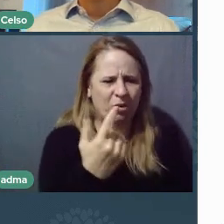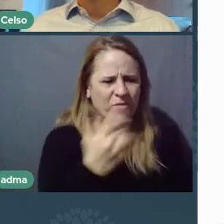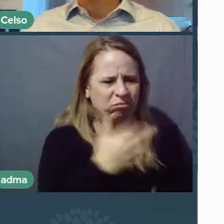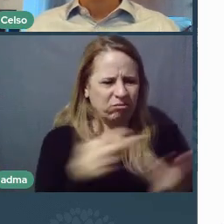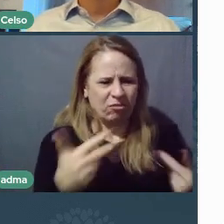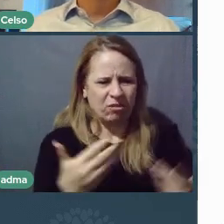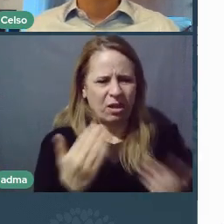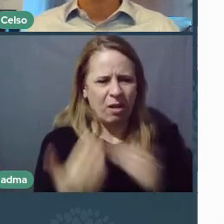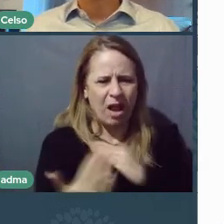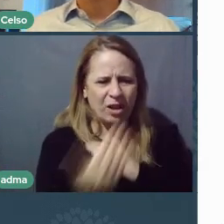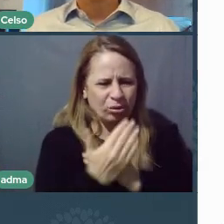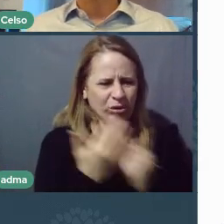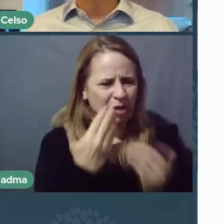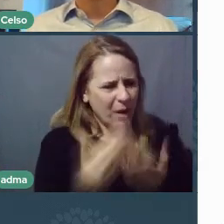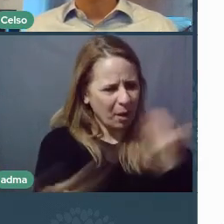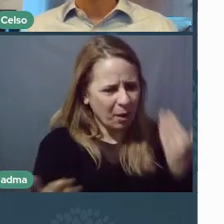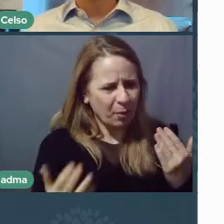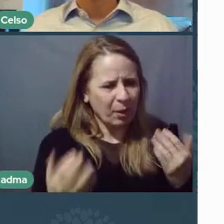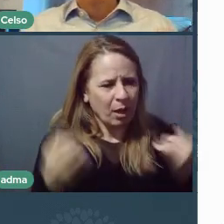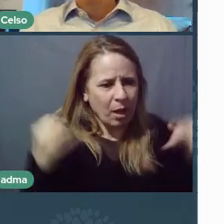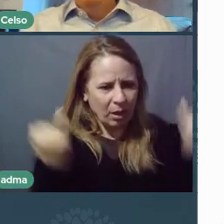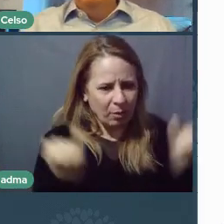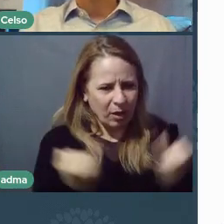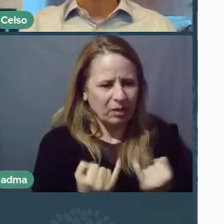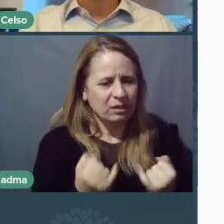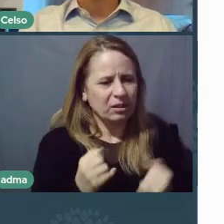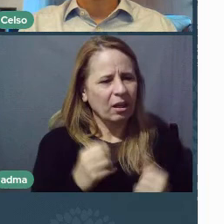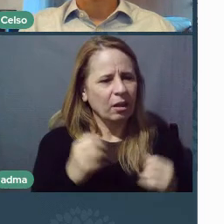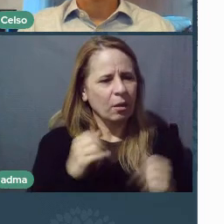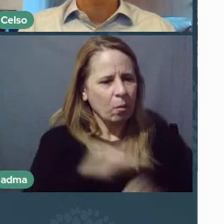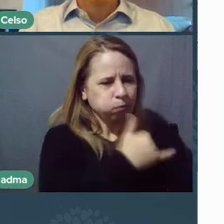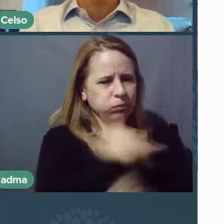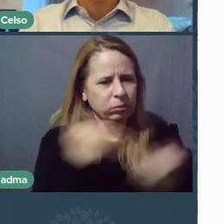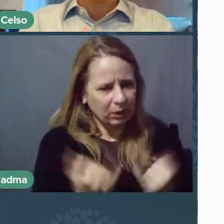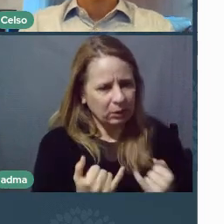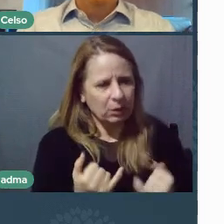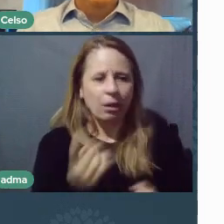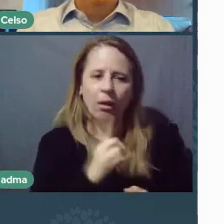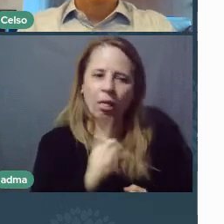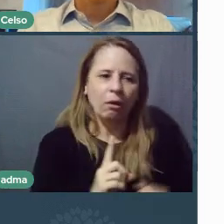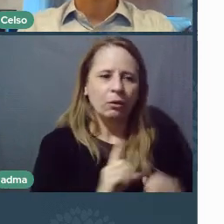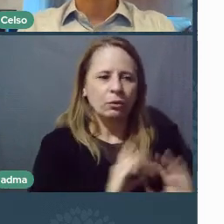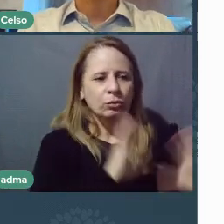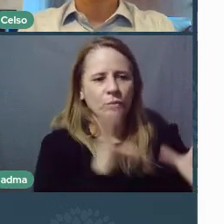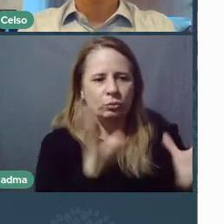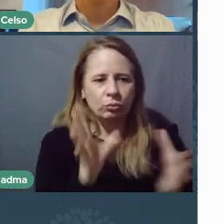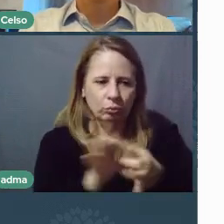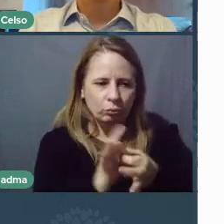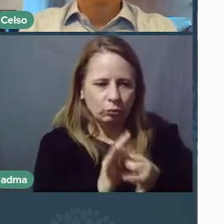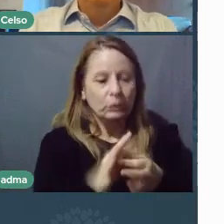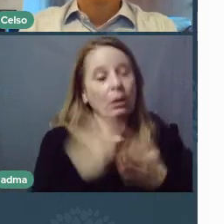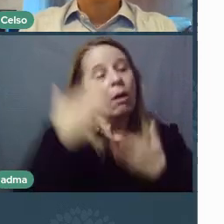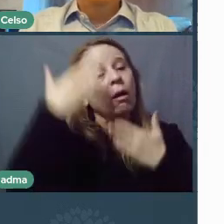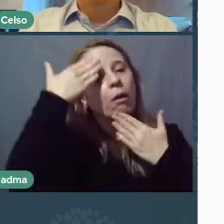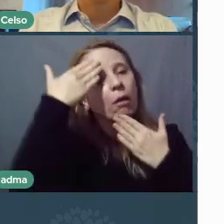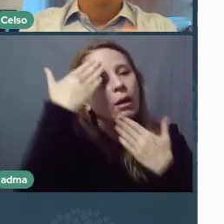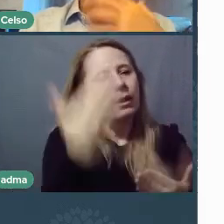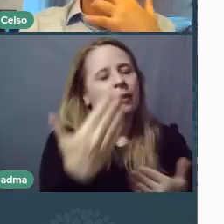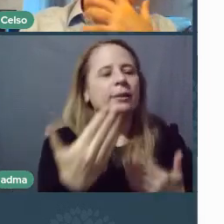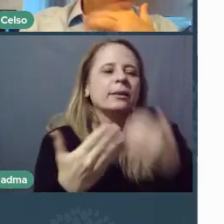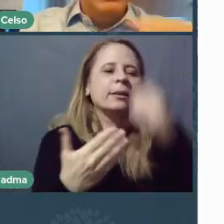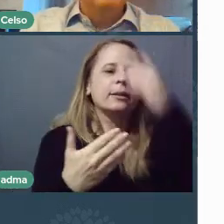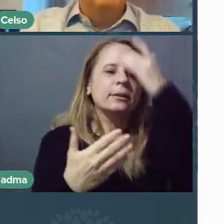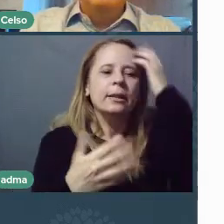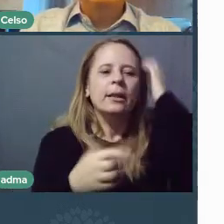Portanto, quanto mais ajuda você procurar, melhor vai ser. Bom, eu queria agradecer mais uma vez, deixar aqui